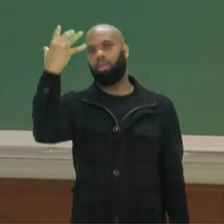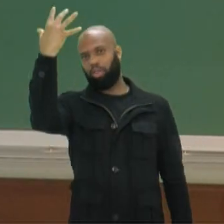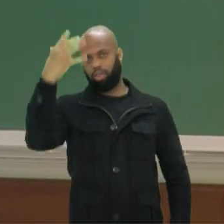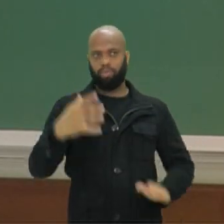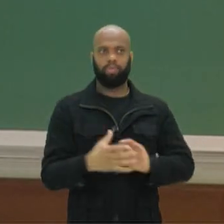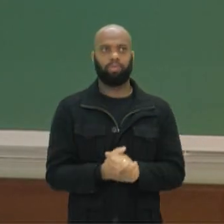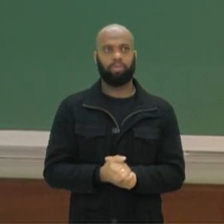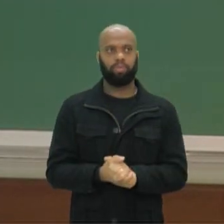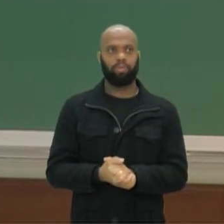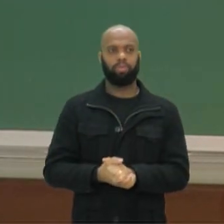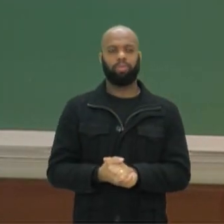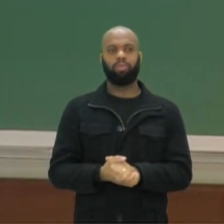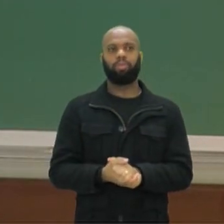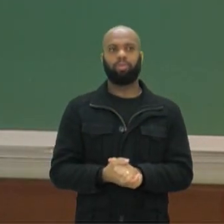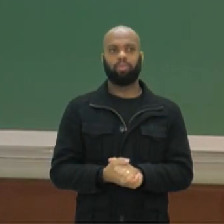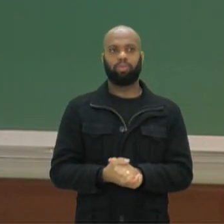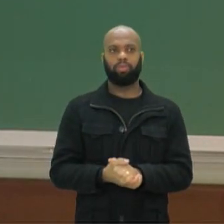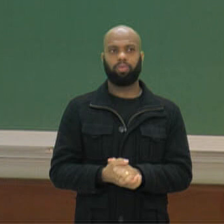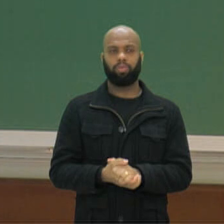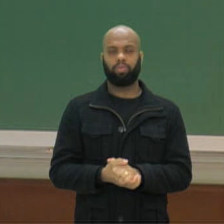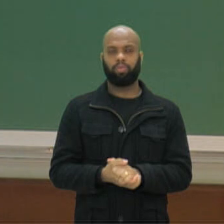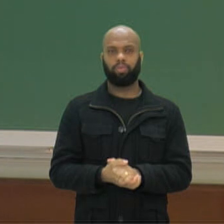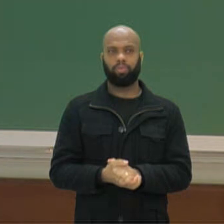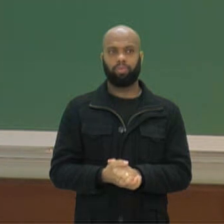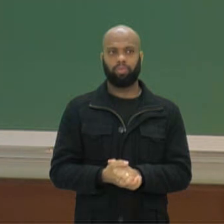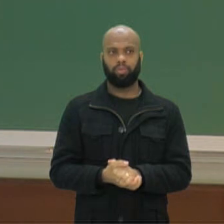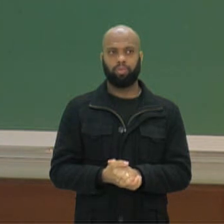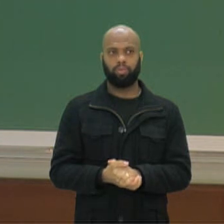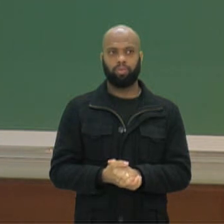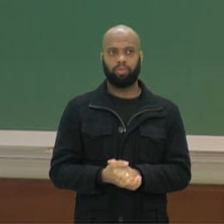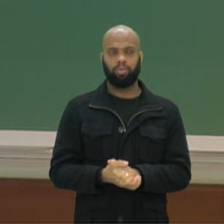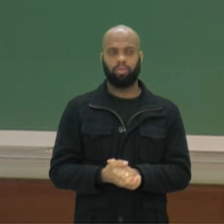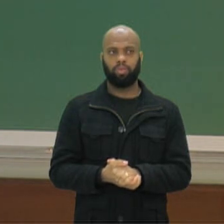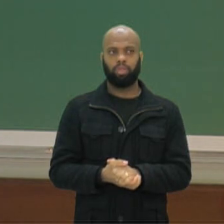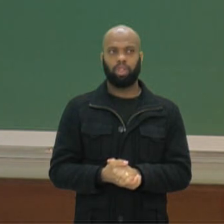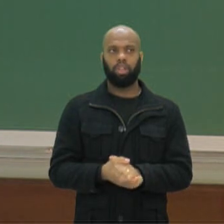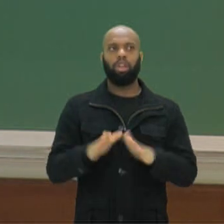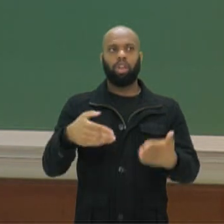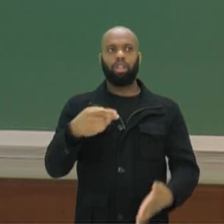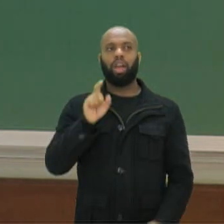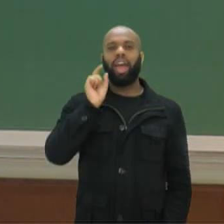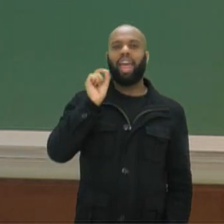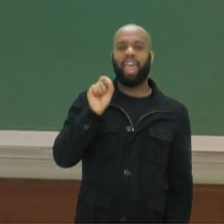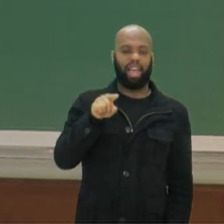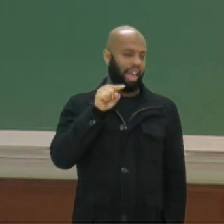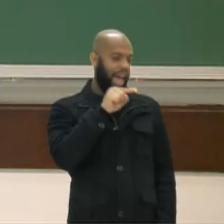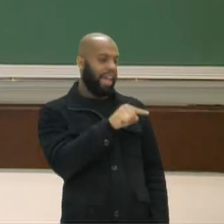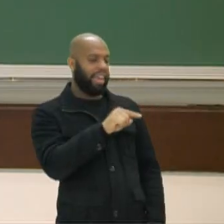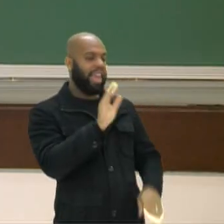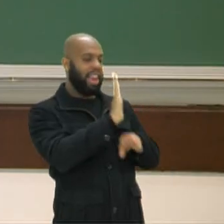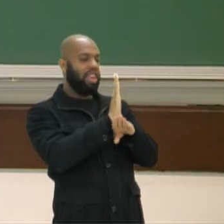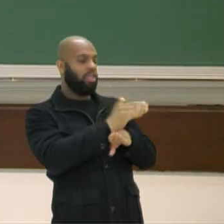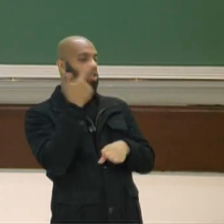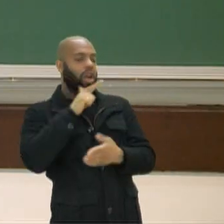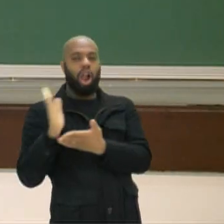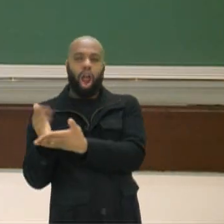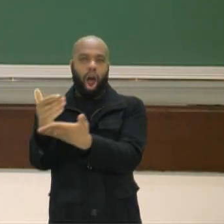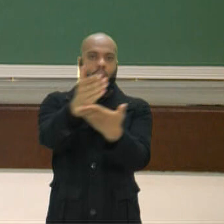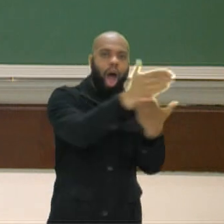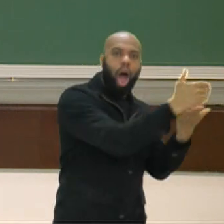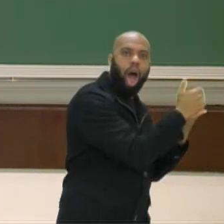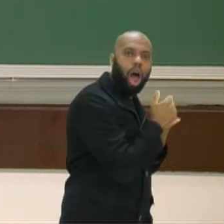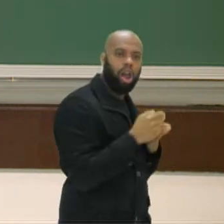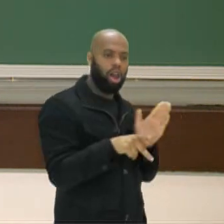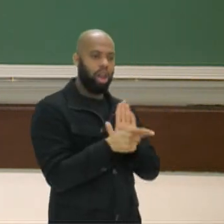aconteceu. That movie has raised a lot of money. Aquele filme arrecadou muito dinheiro. O